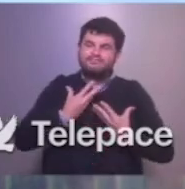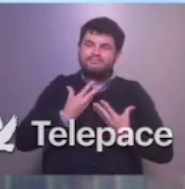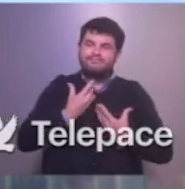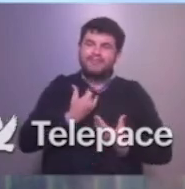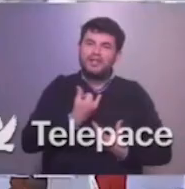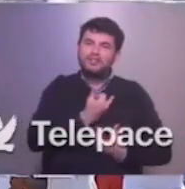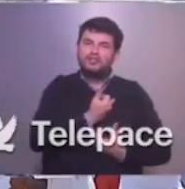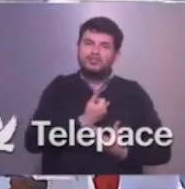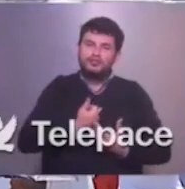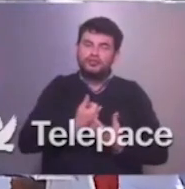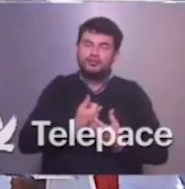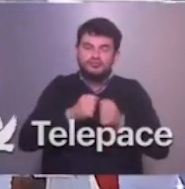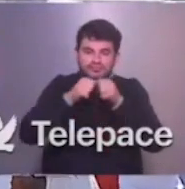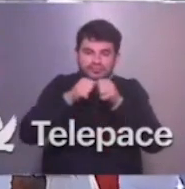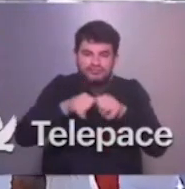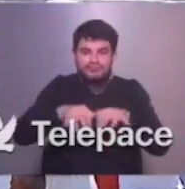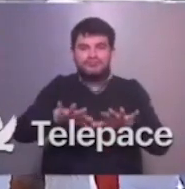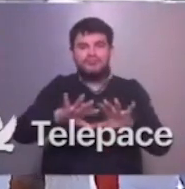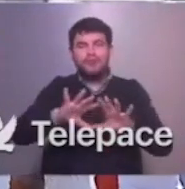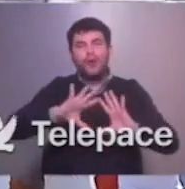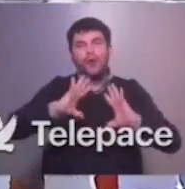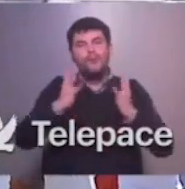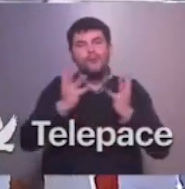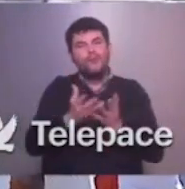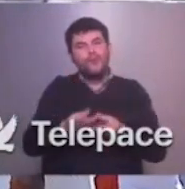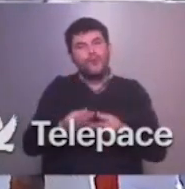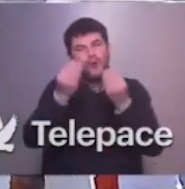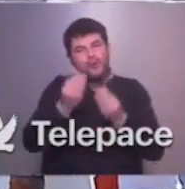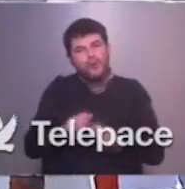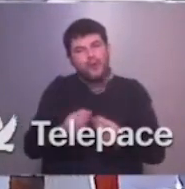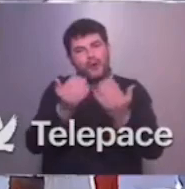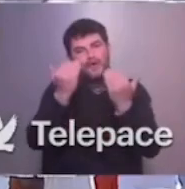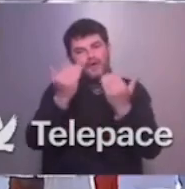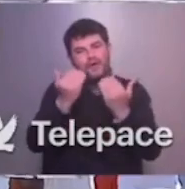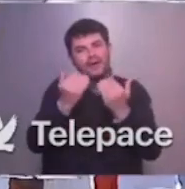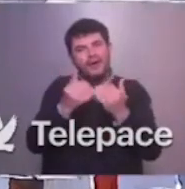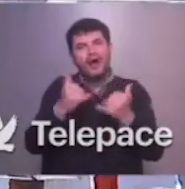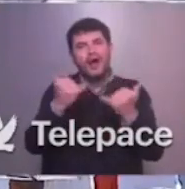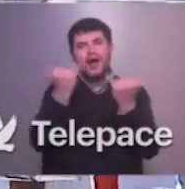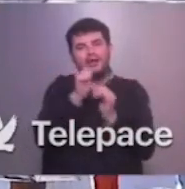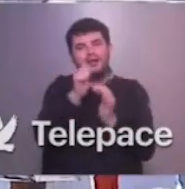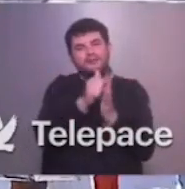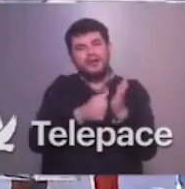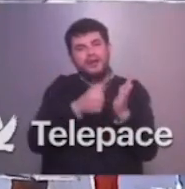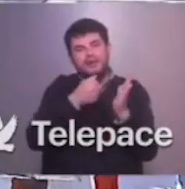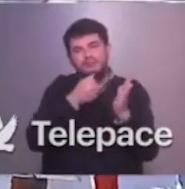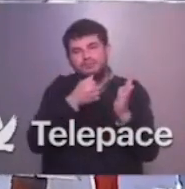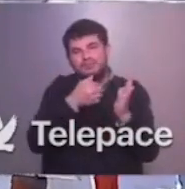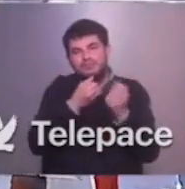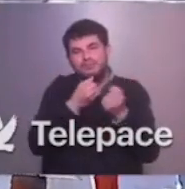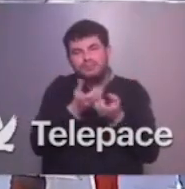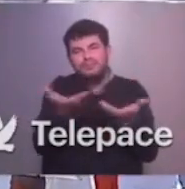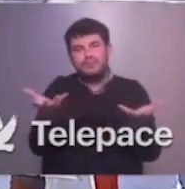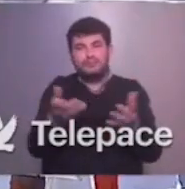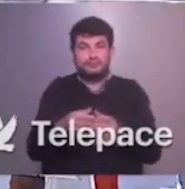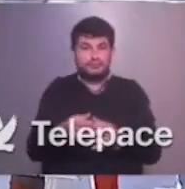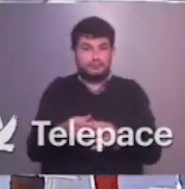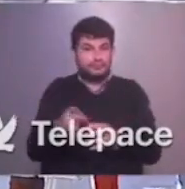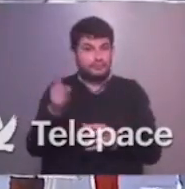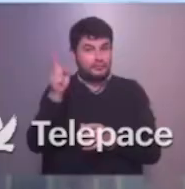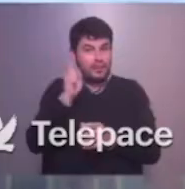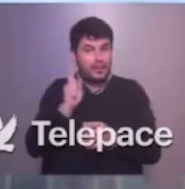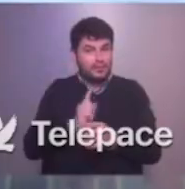para levar ao mundo a boa nova, a alegria do Evangelho. No